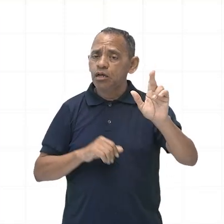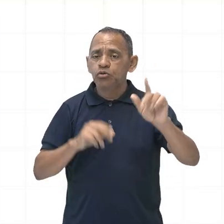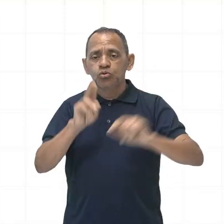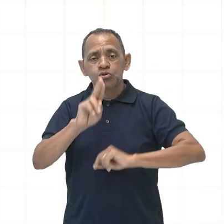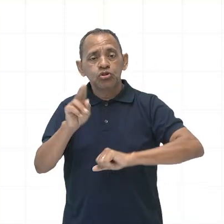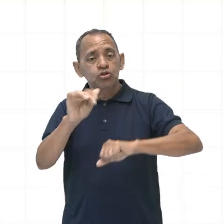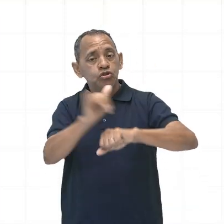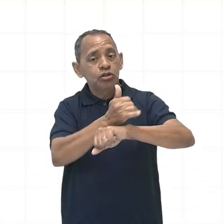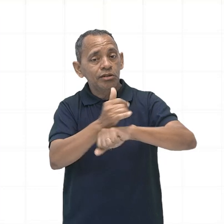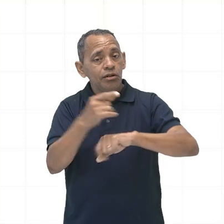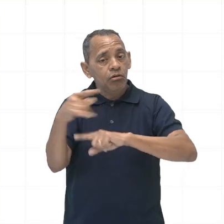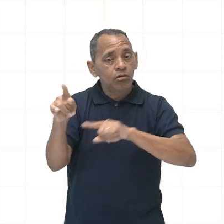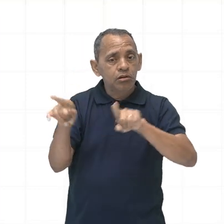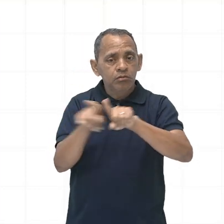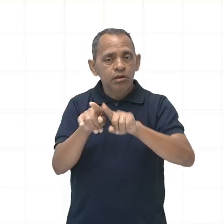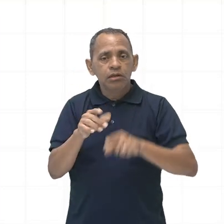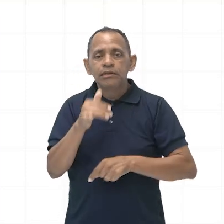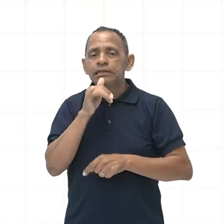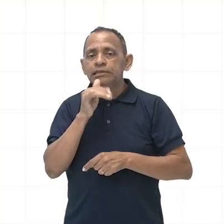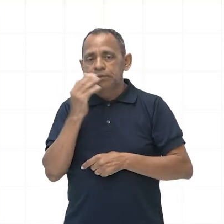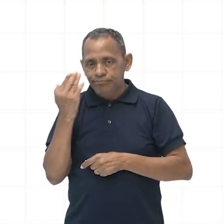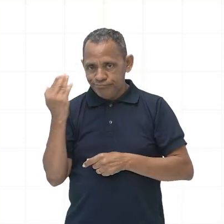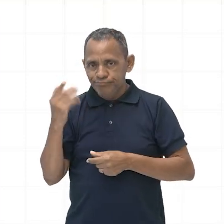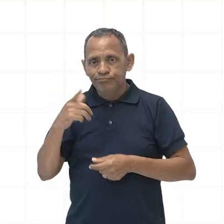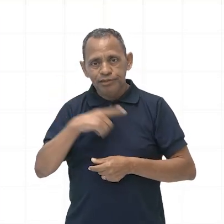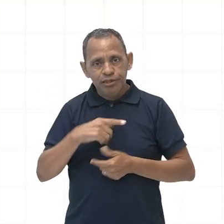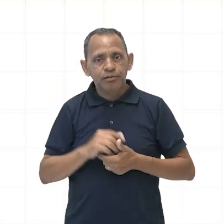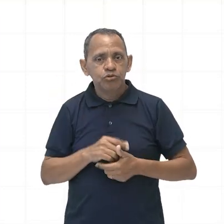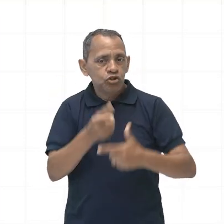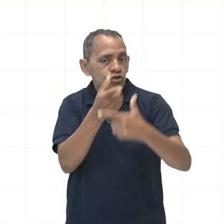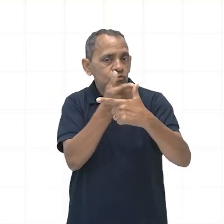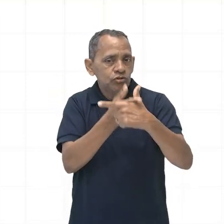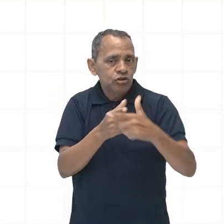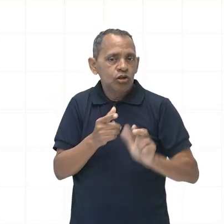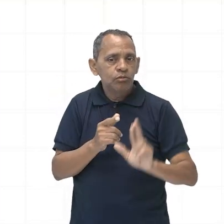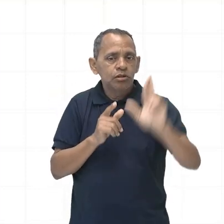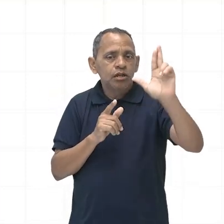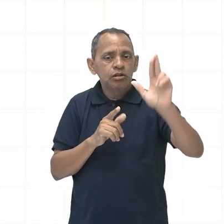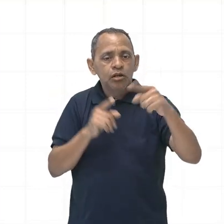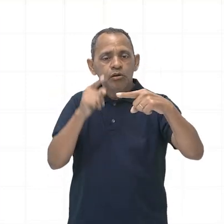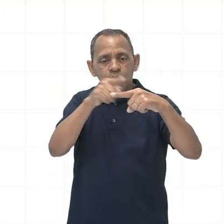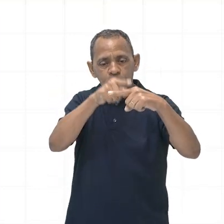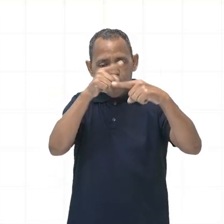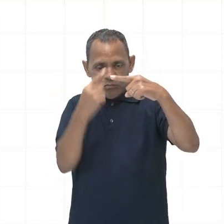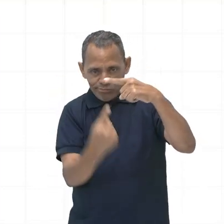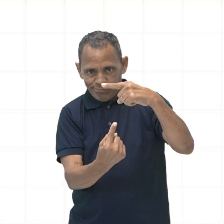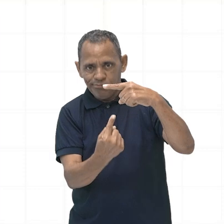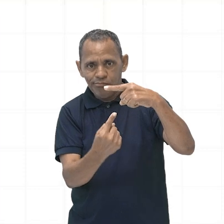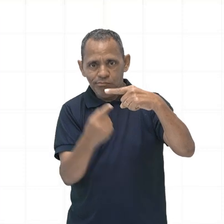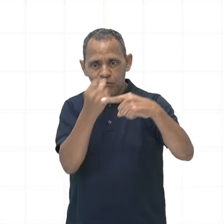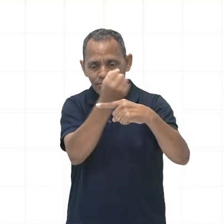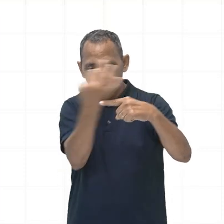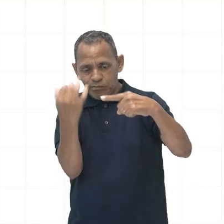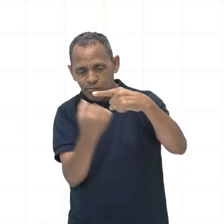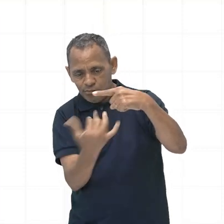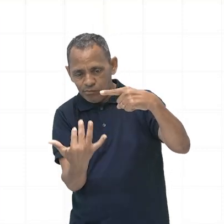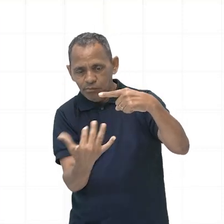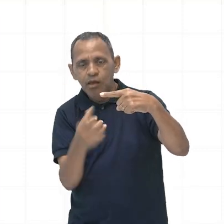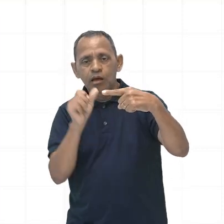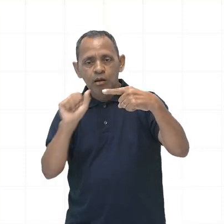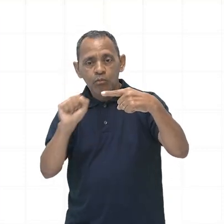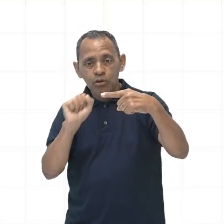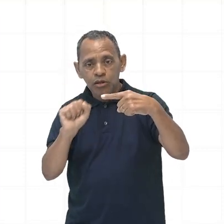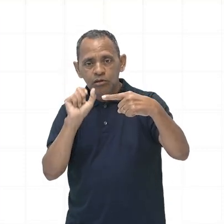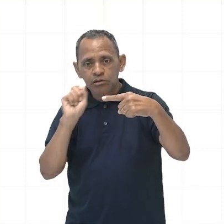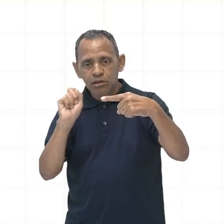divisão. Aqui, nesse exemplo, nós temos a divisão representando aí por uma fração, e também podemos encontrar dessa